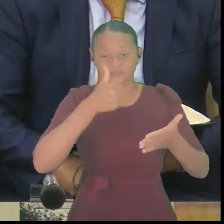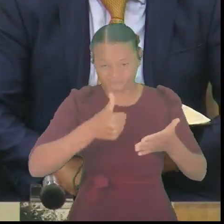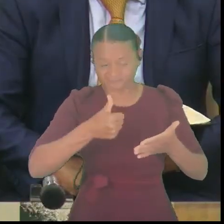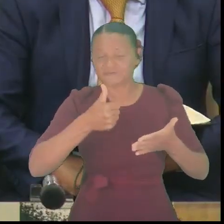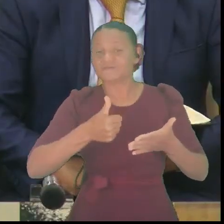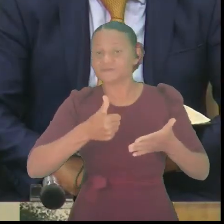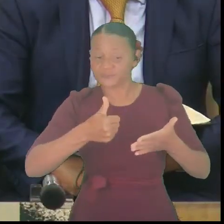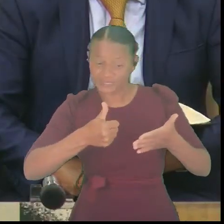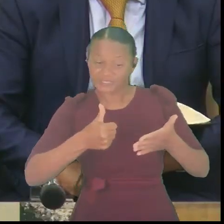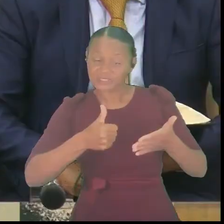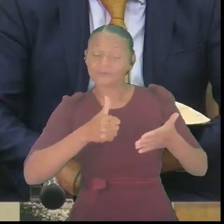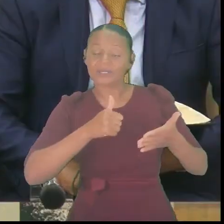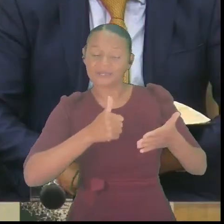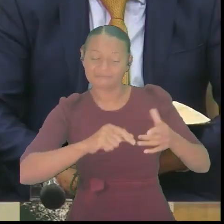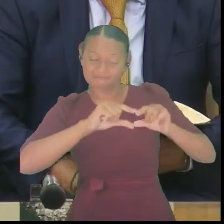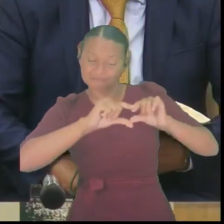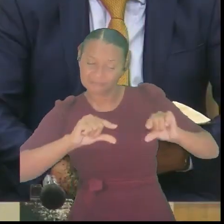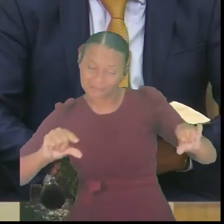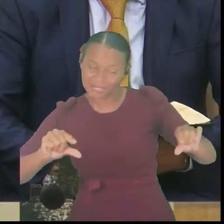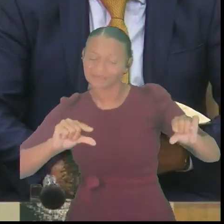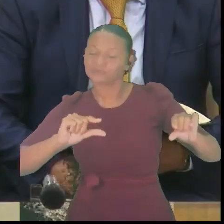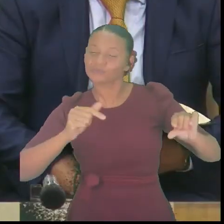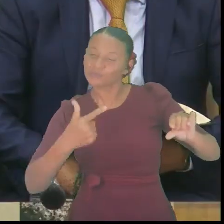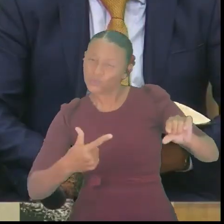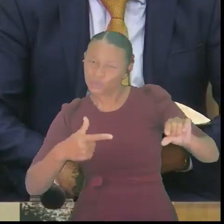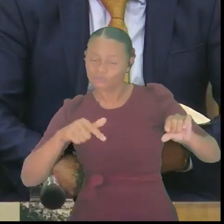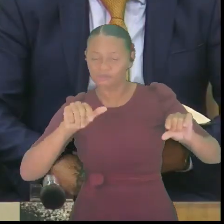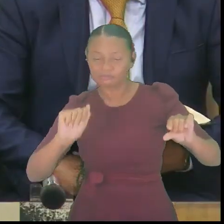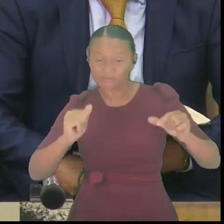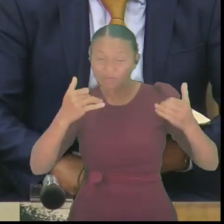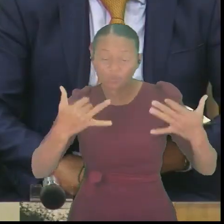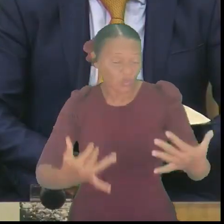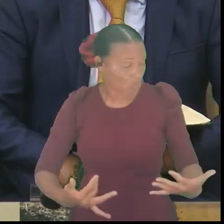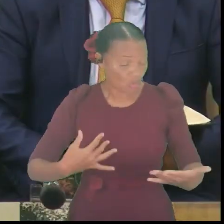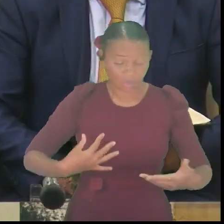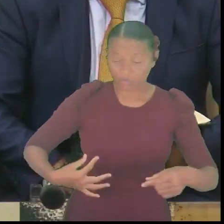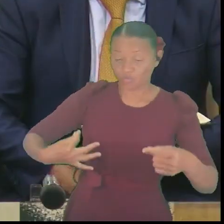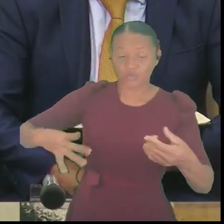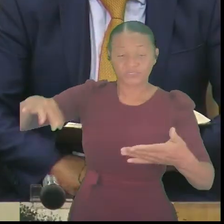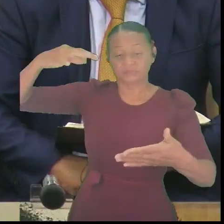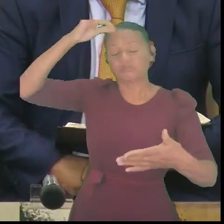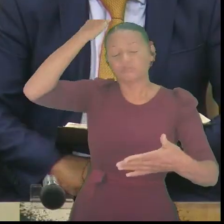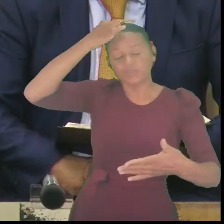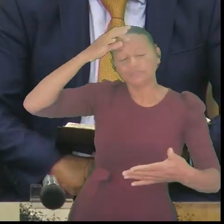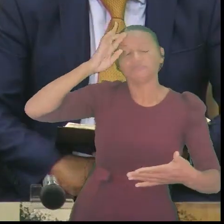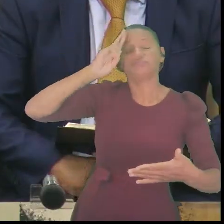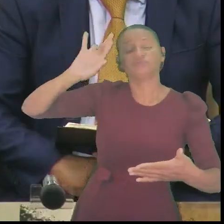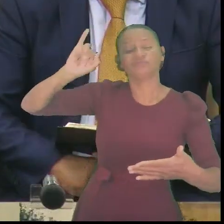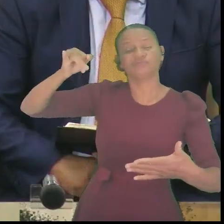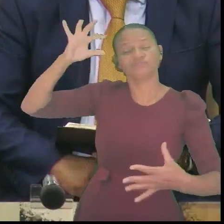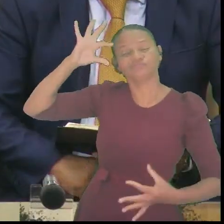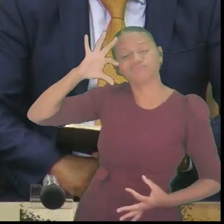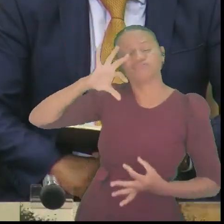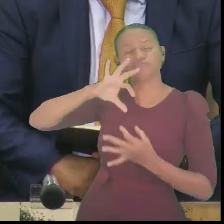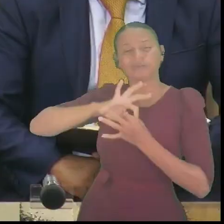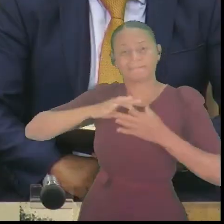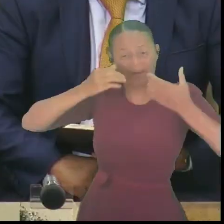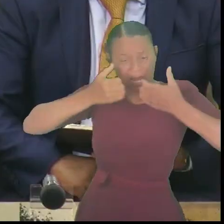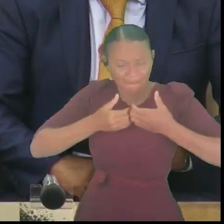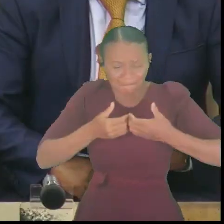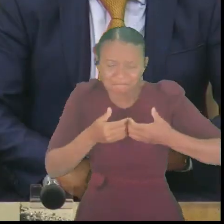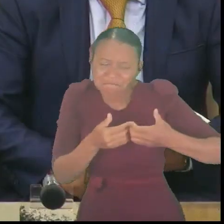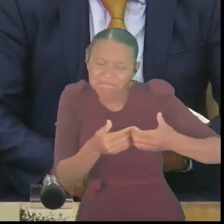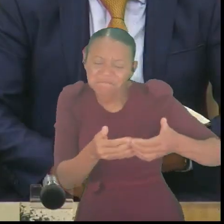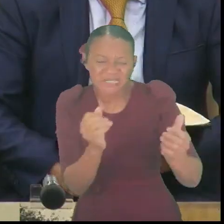2, quando está escrito: o Espírito do Senhor Jeová é sobre mim, porque ele me ungiu para abrir a porta aos